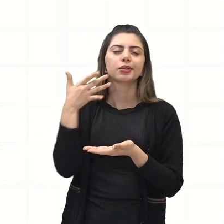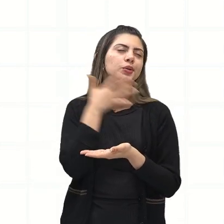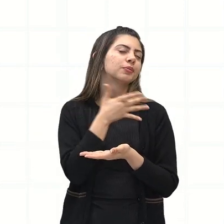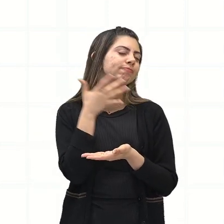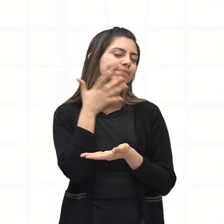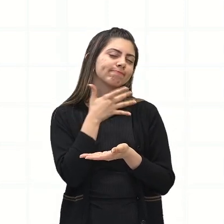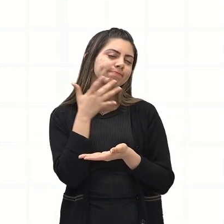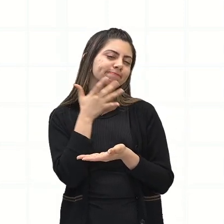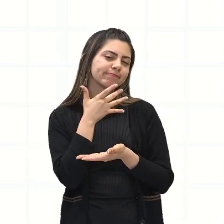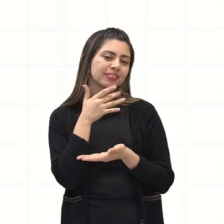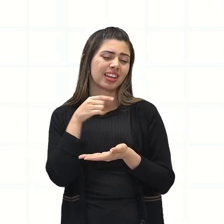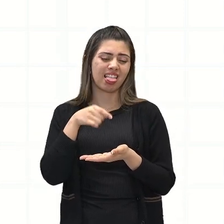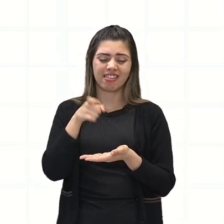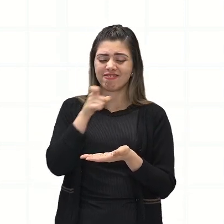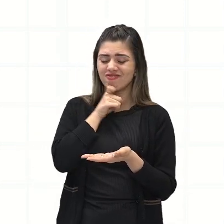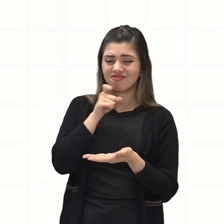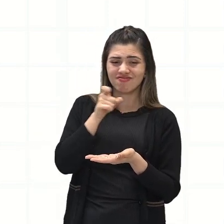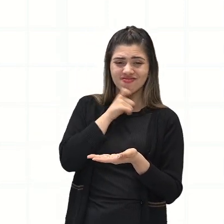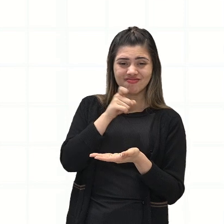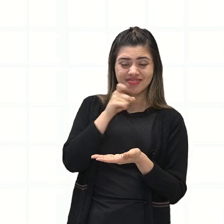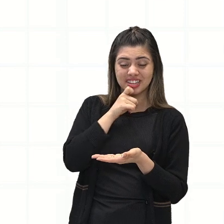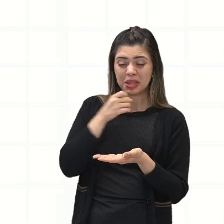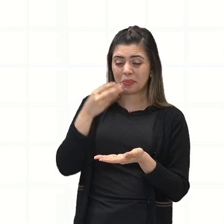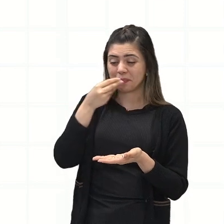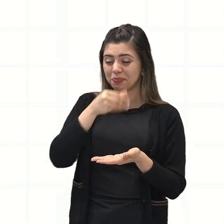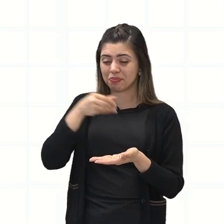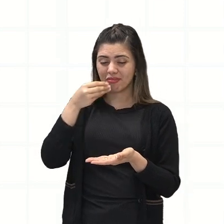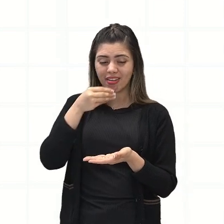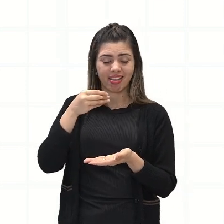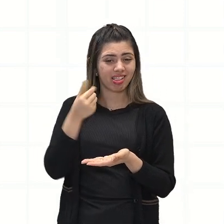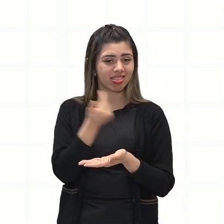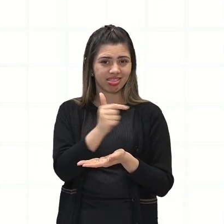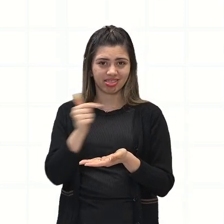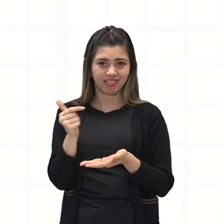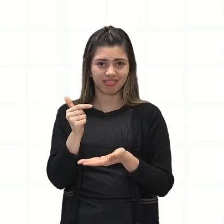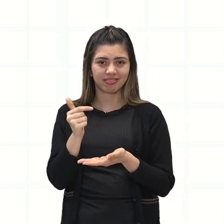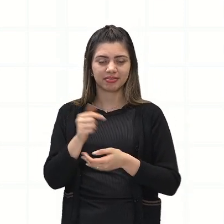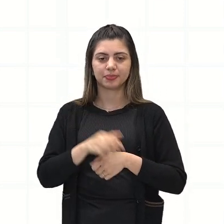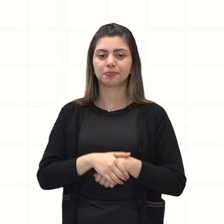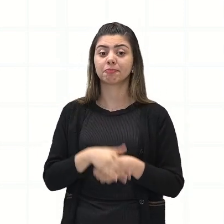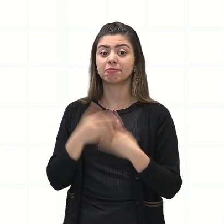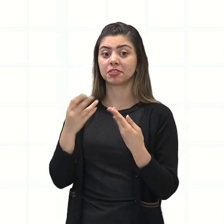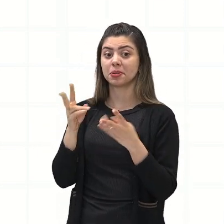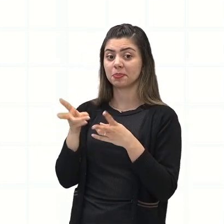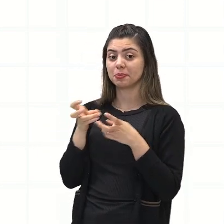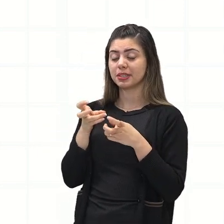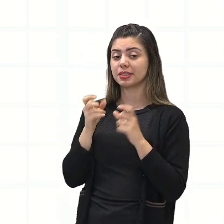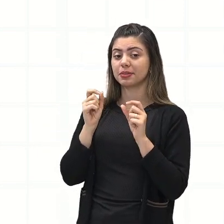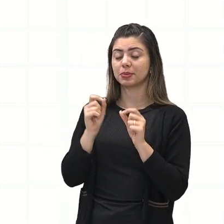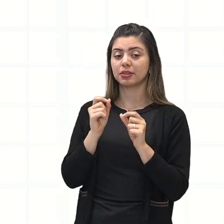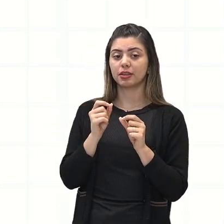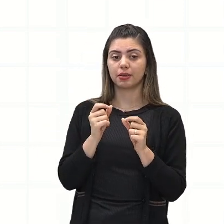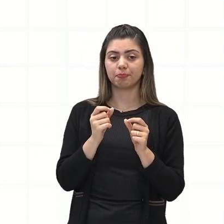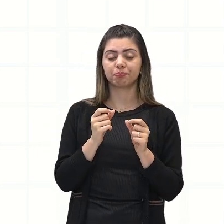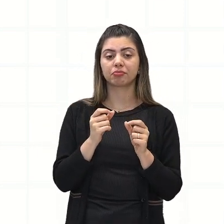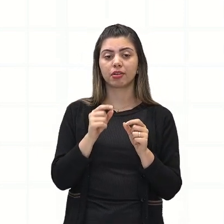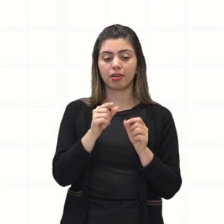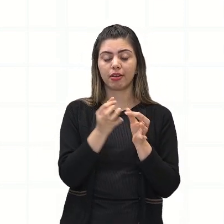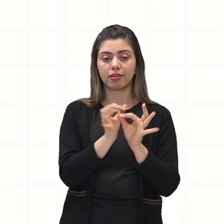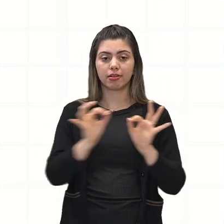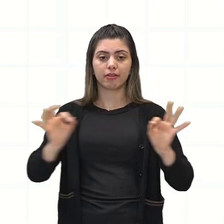delícia, fria e sem tempero. Observem que na primeira parte